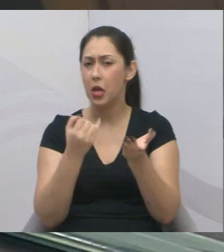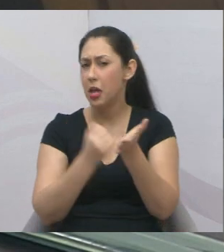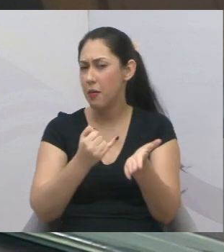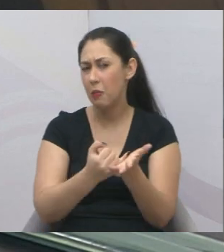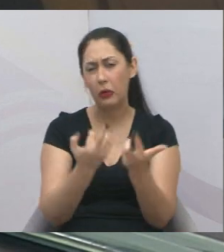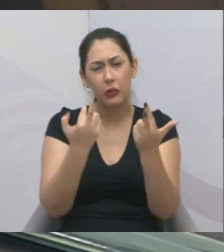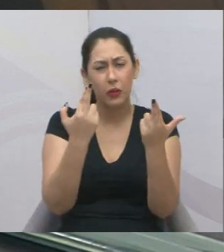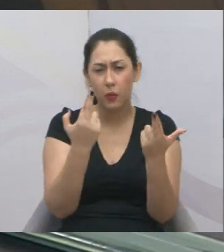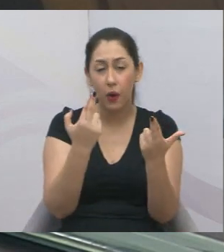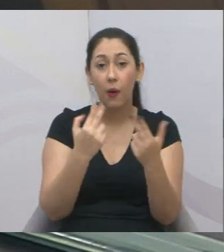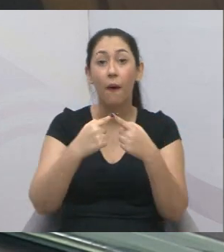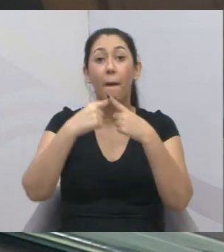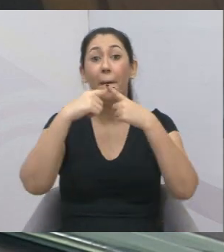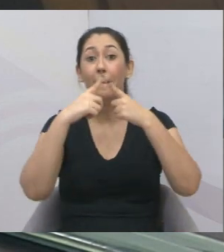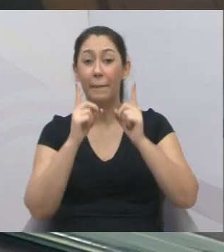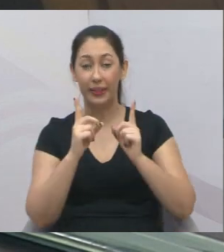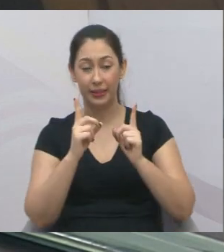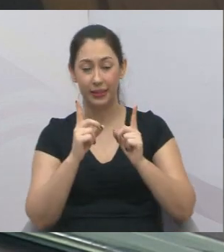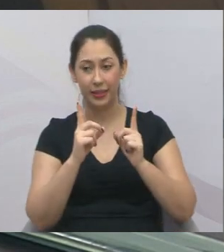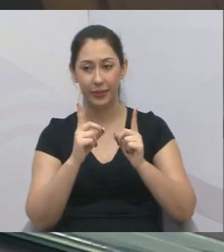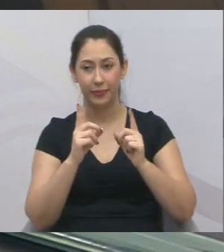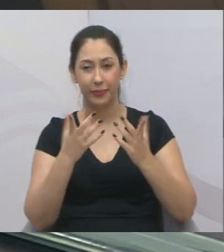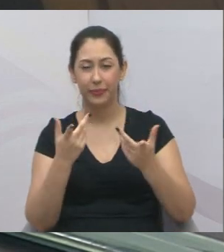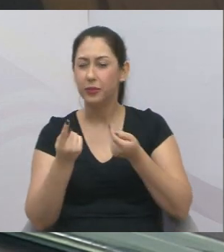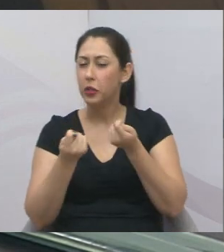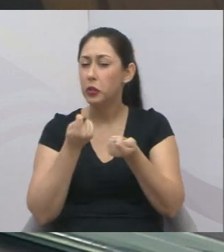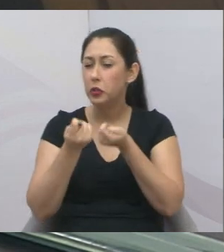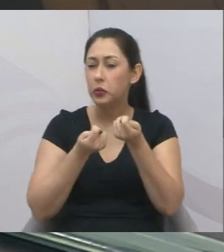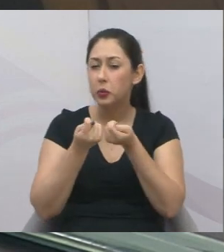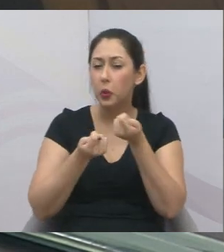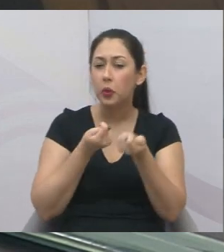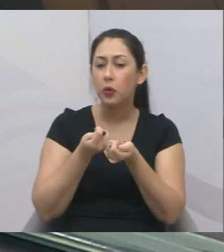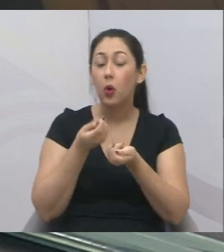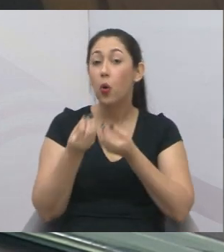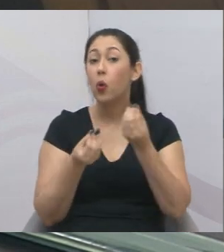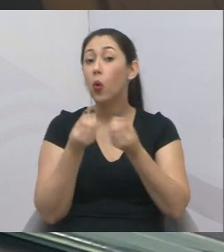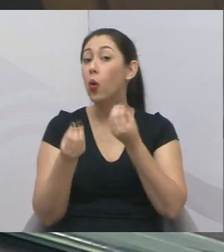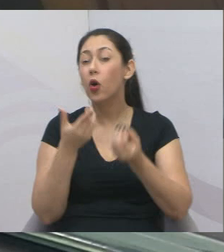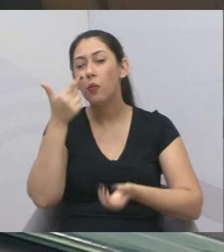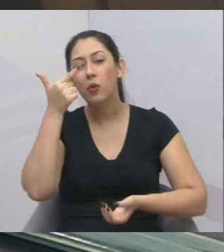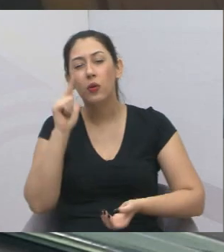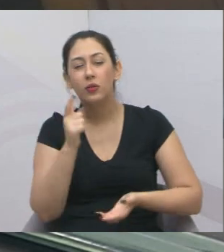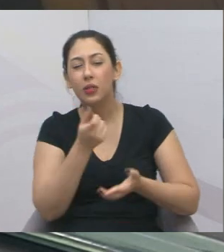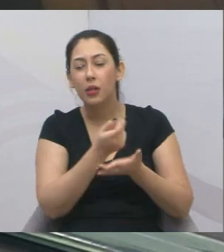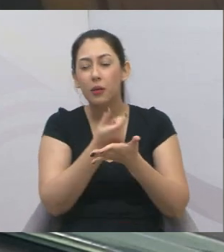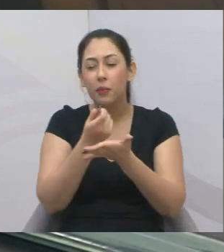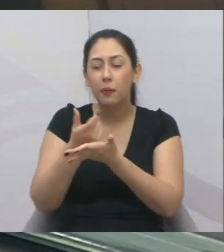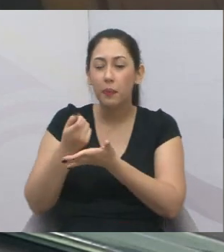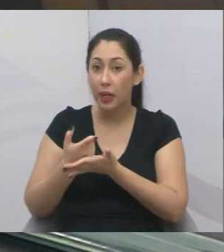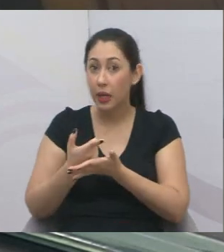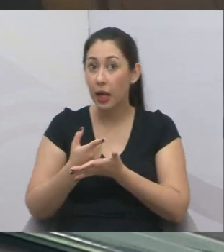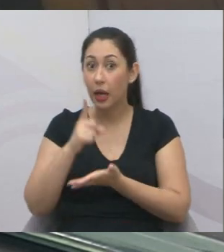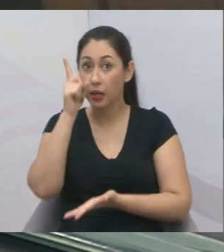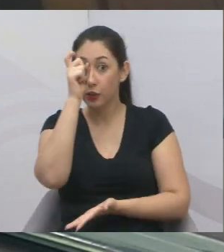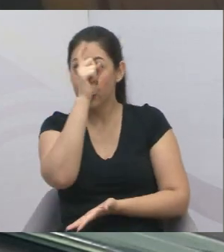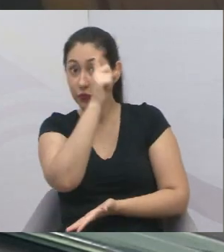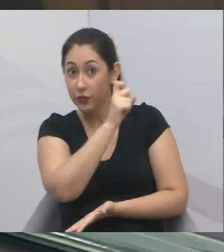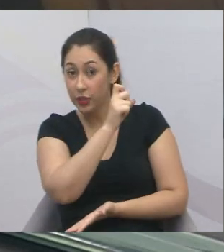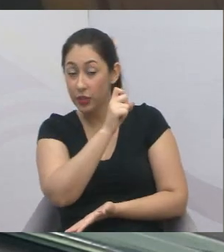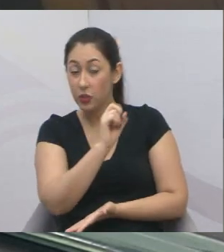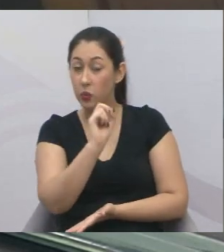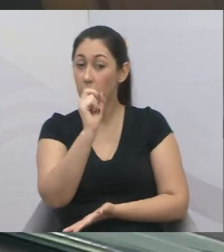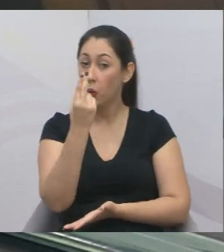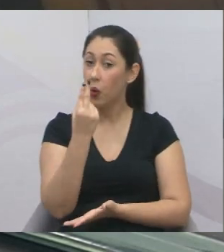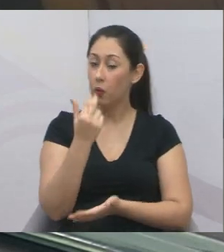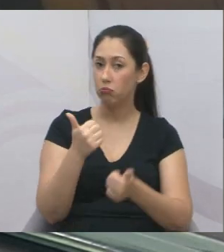6 anos. E para o gestor, como lidar com essa situação? Isso está sendo visto de forma